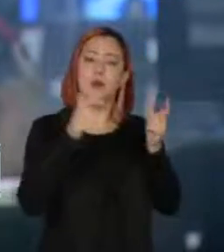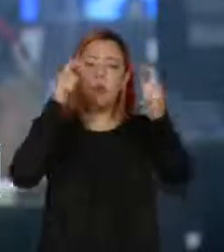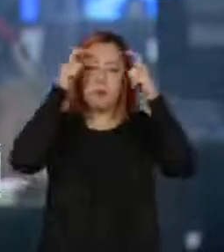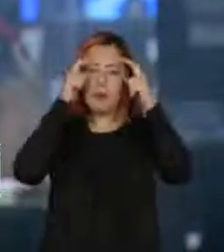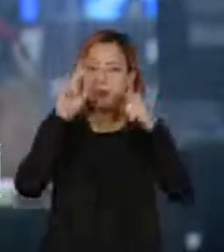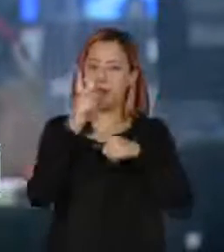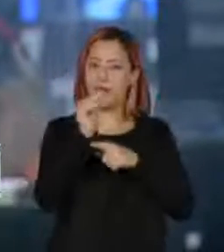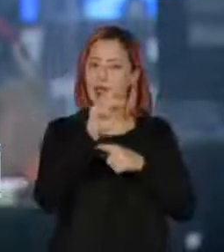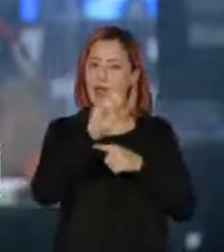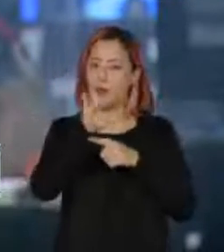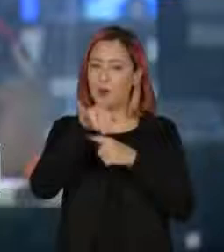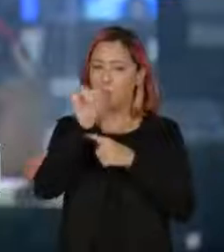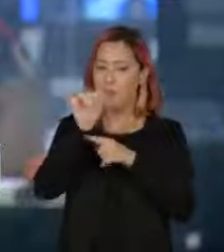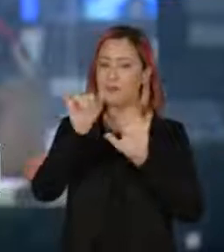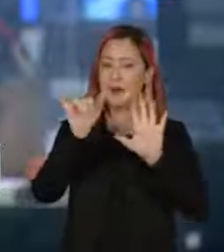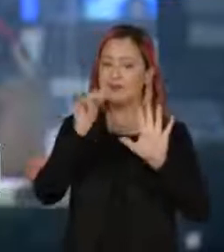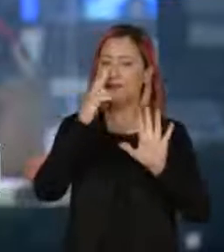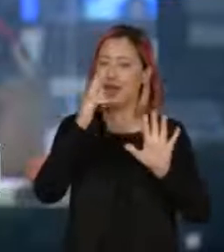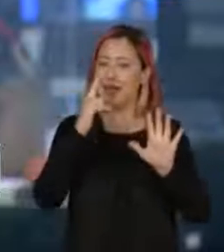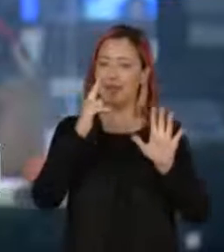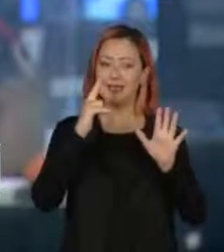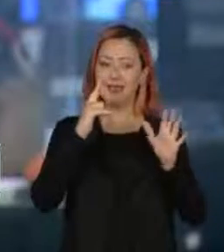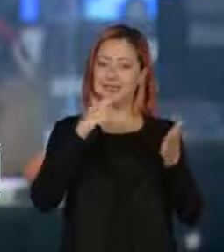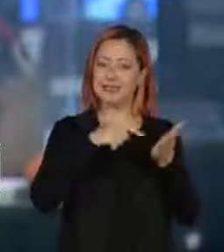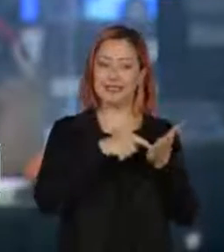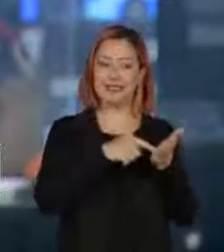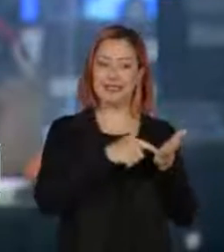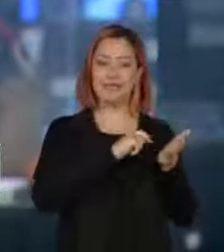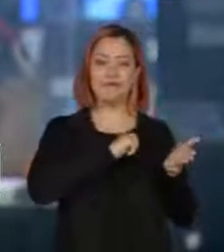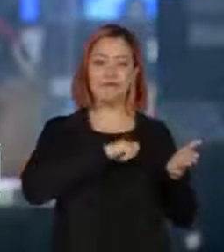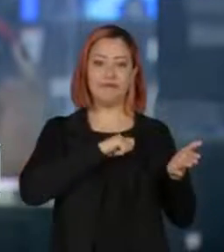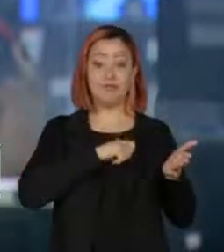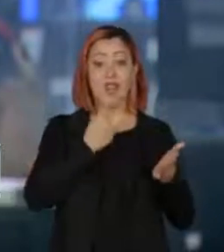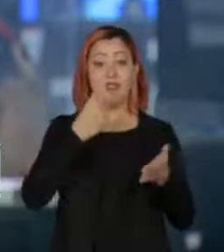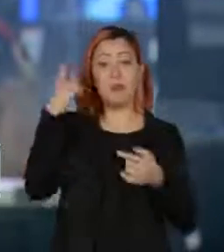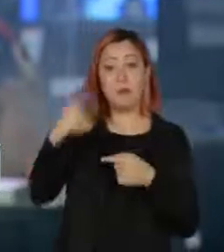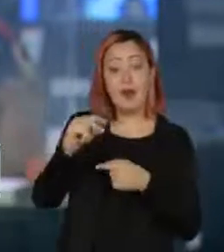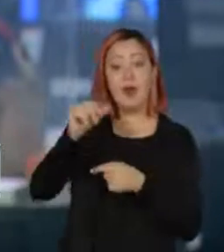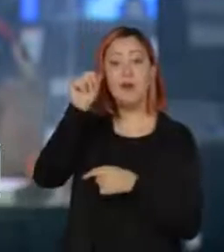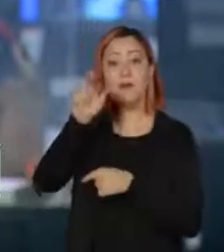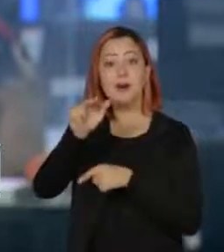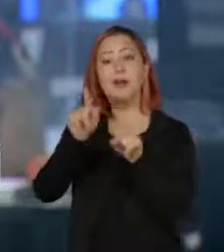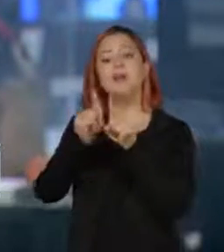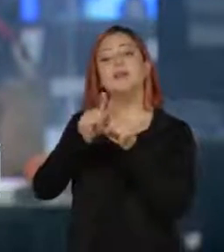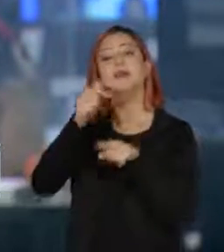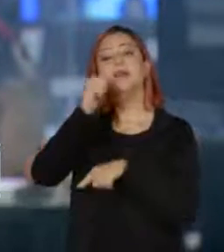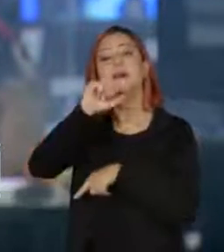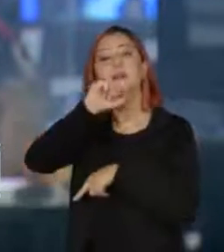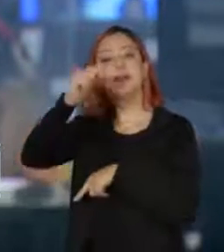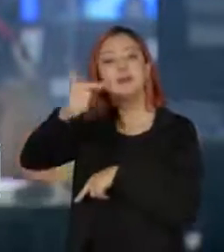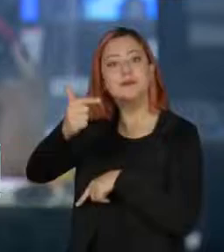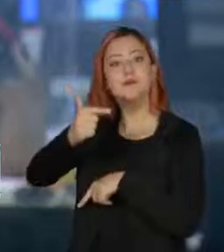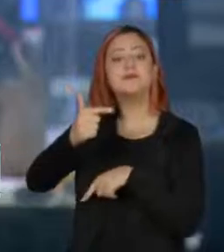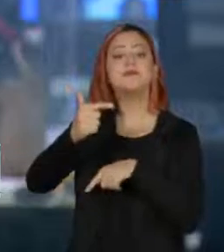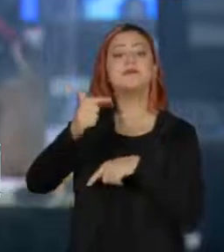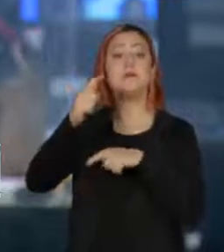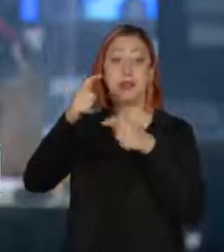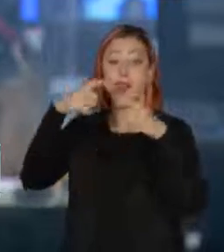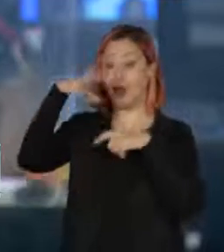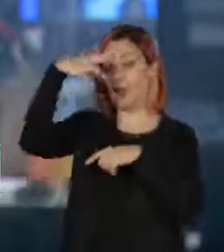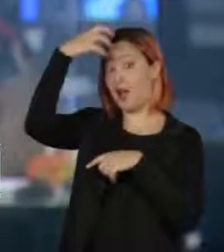Unido e de mais 15 países além de falar mal do irmão William e da madrasta a rainha com sorte Camila